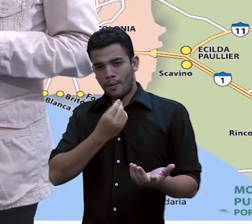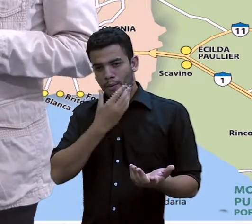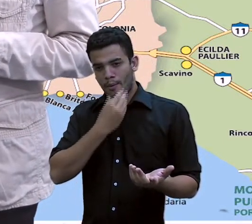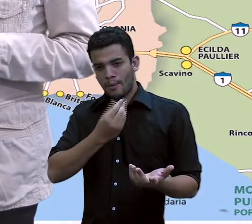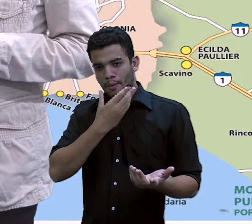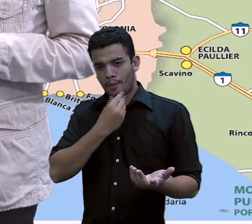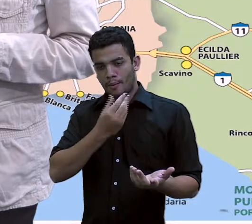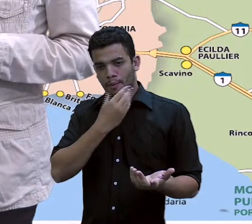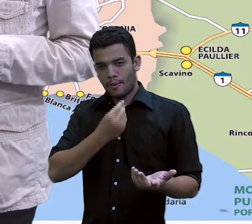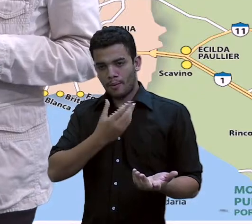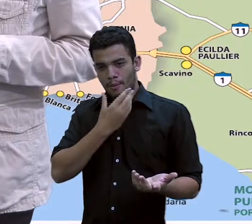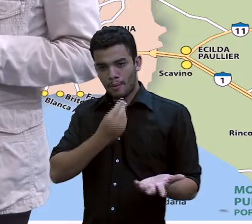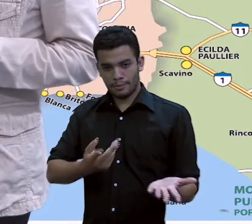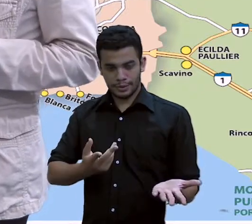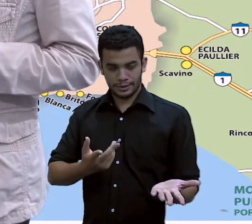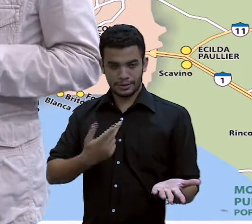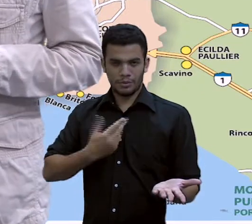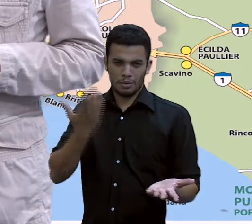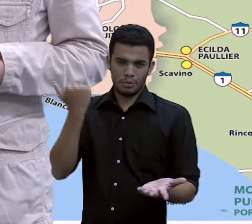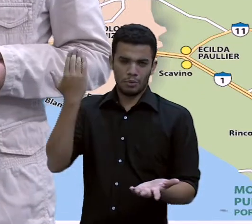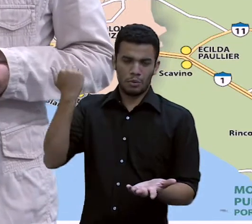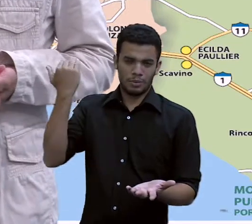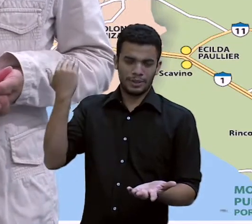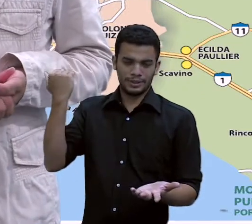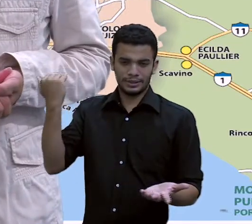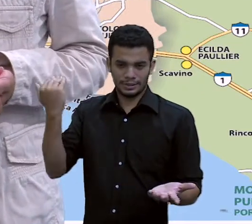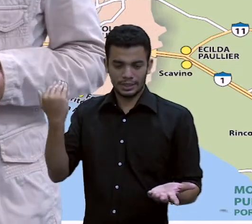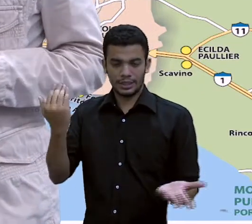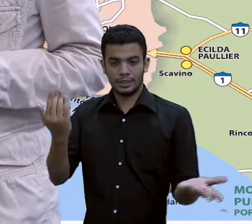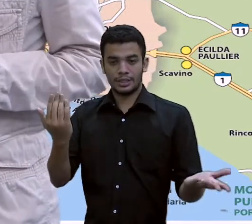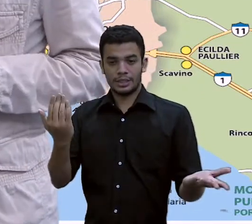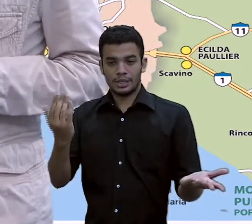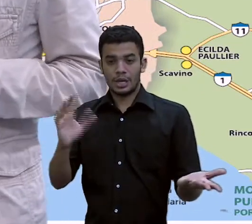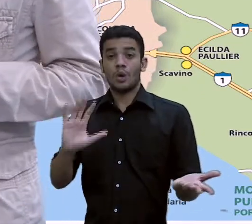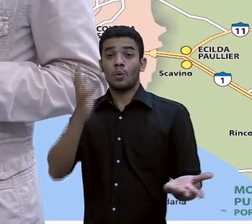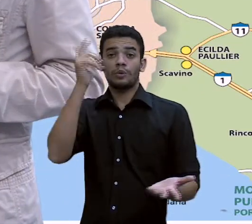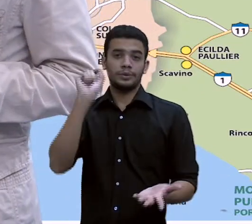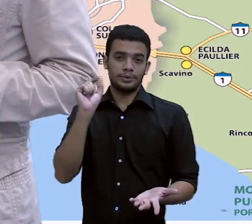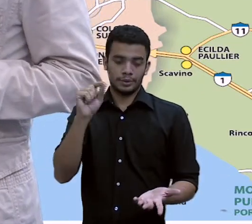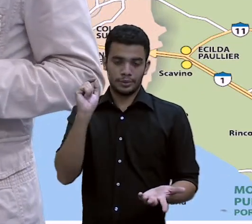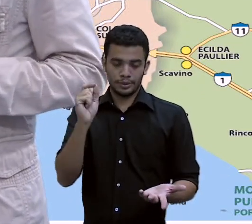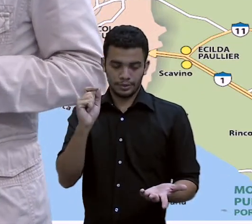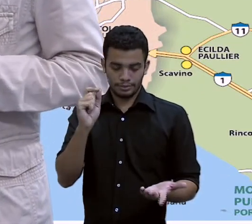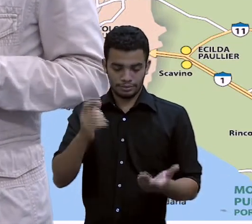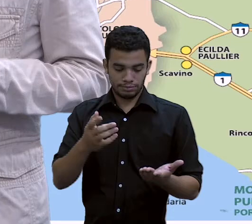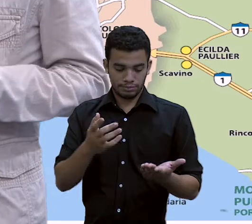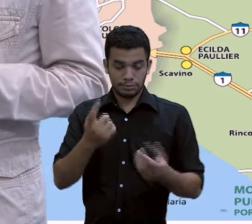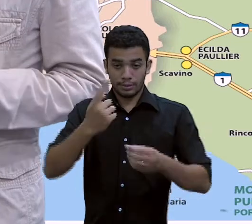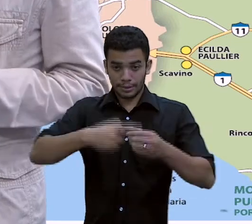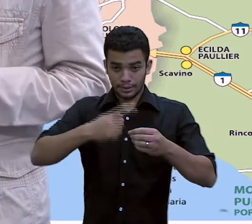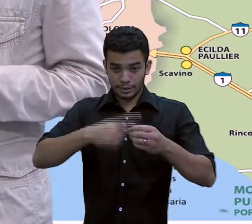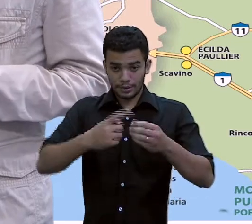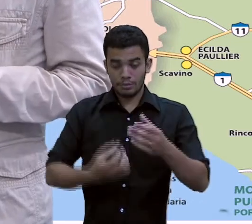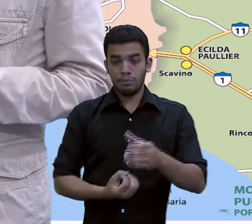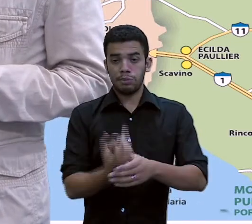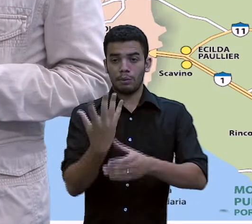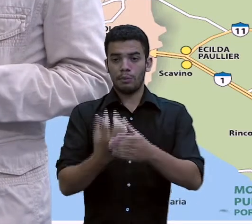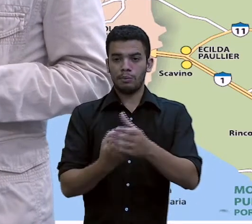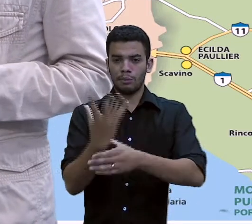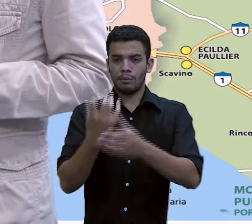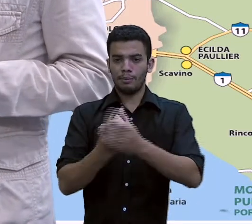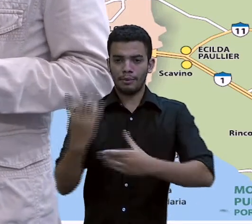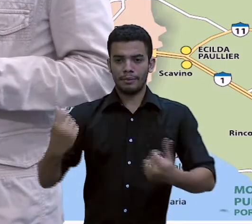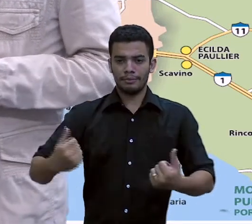das Américas. A colônia de Sacramento, fundada pelos portugueses nas barbas de seus inimigos espanhóis,